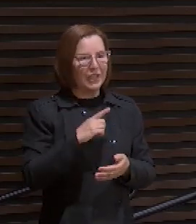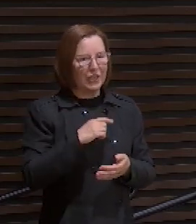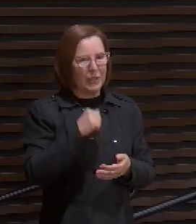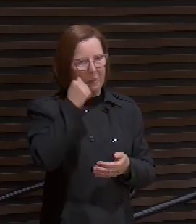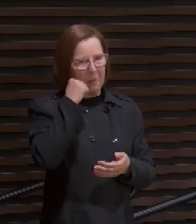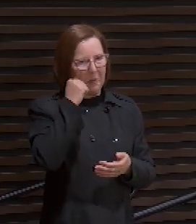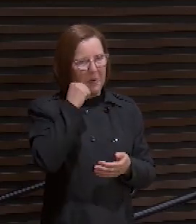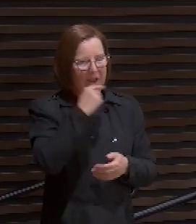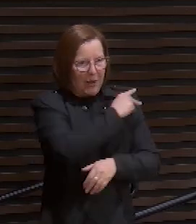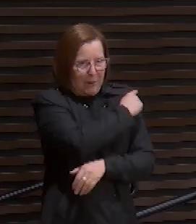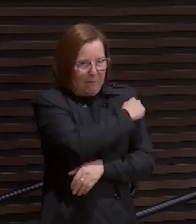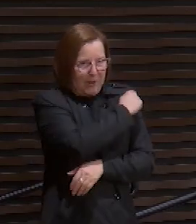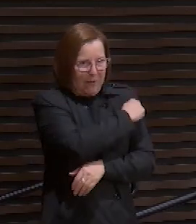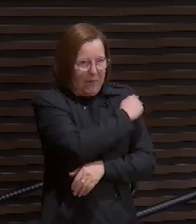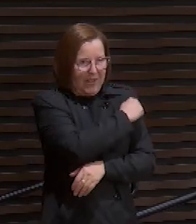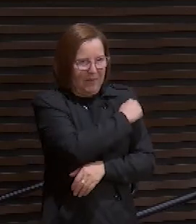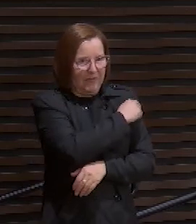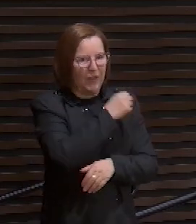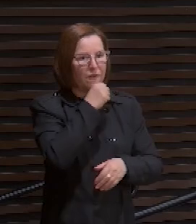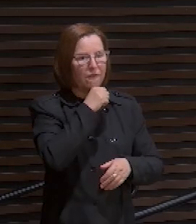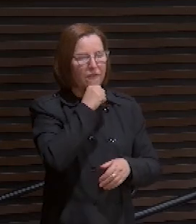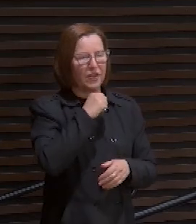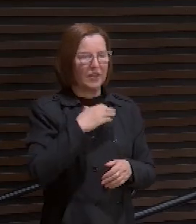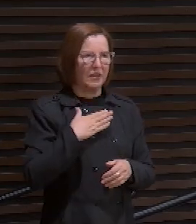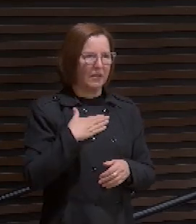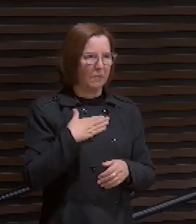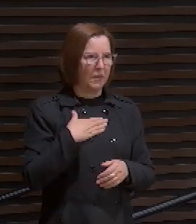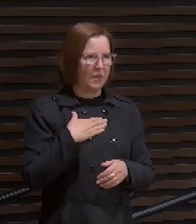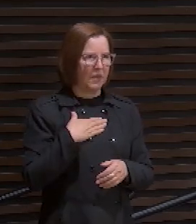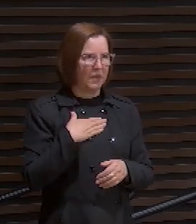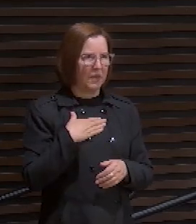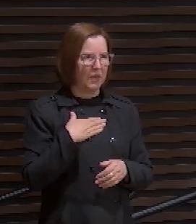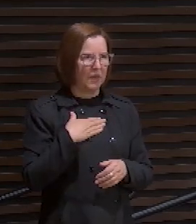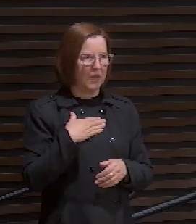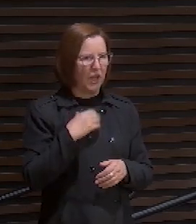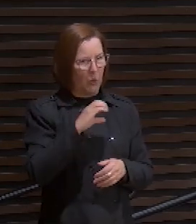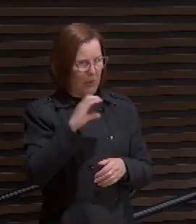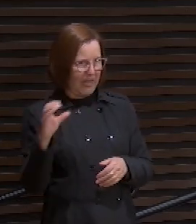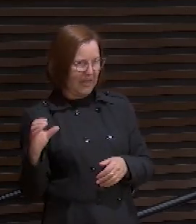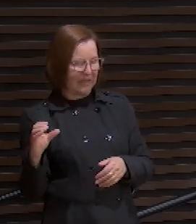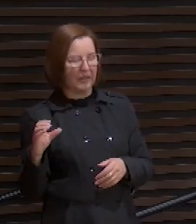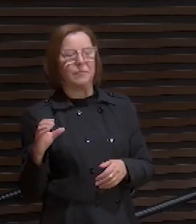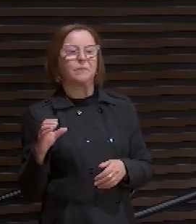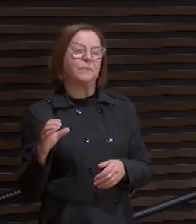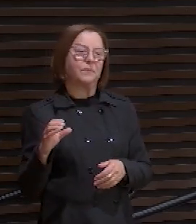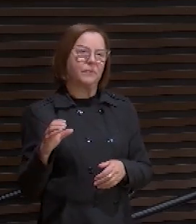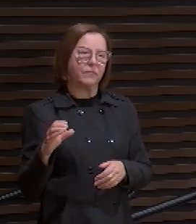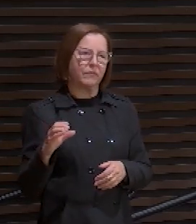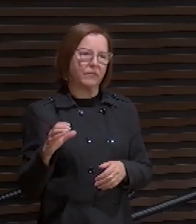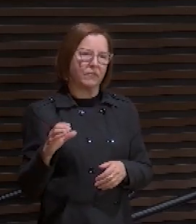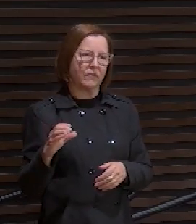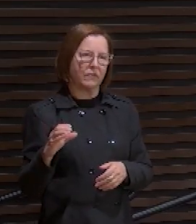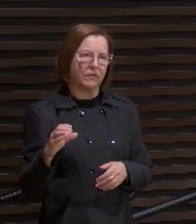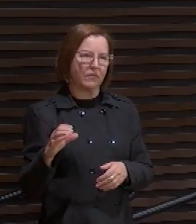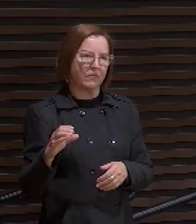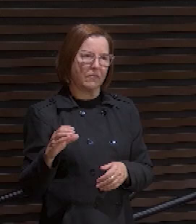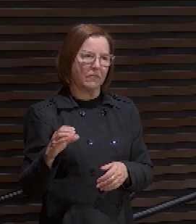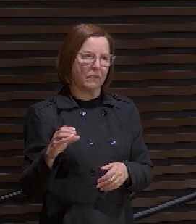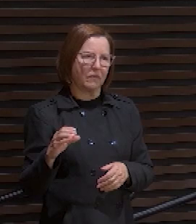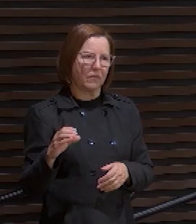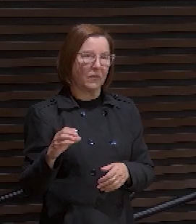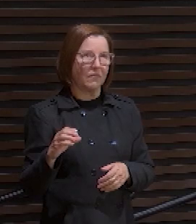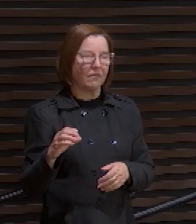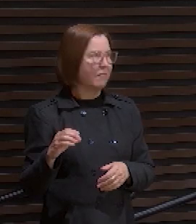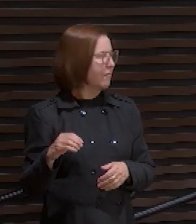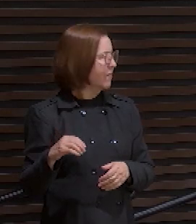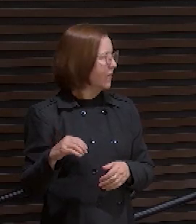lá no Piauí, a avó da minha cunhada, E o céu do Piauí, eu tenho